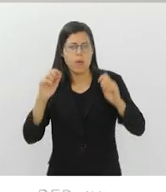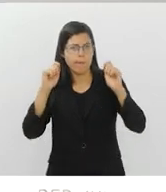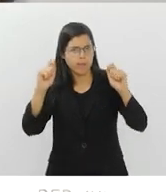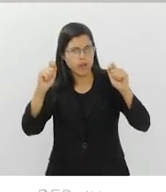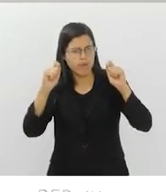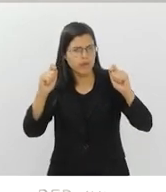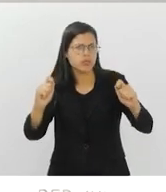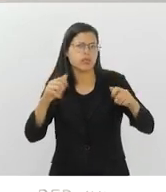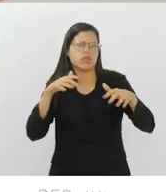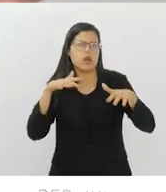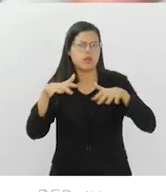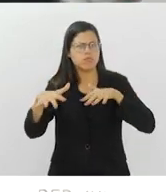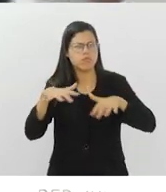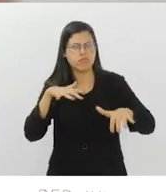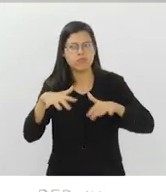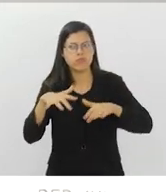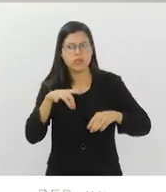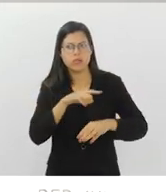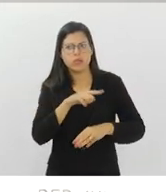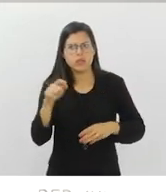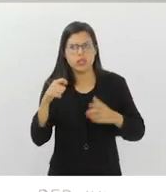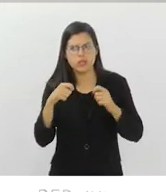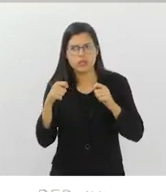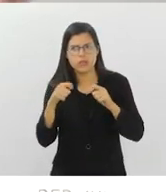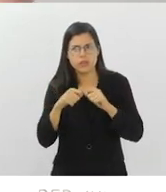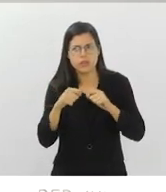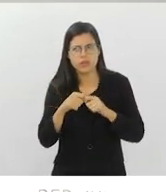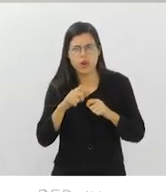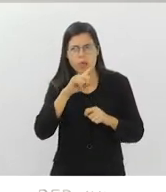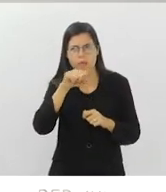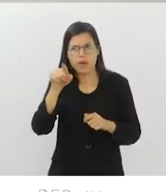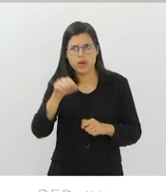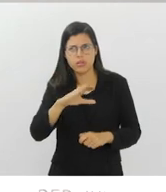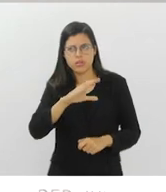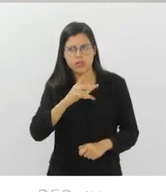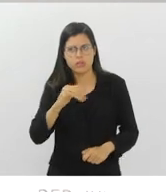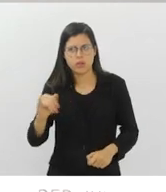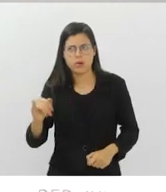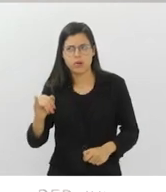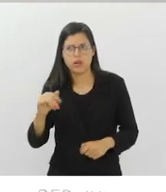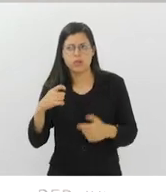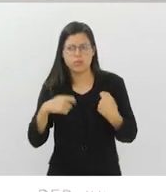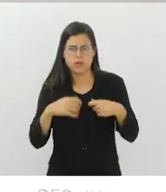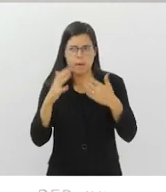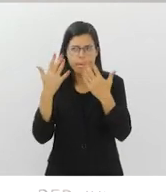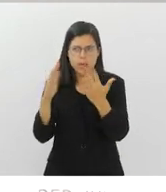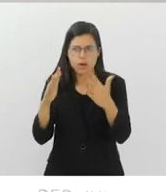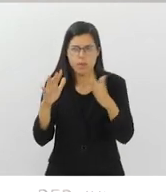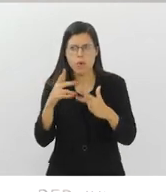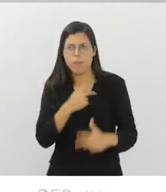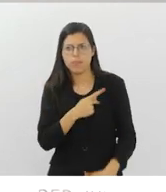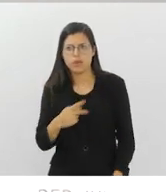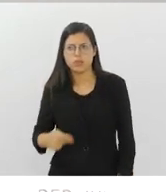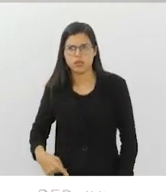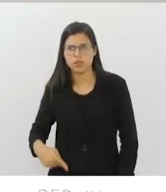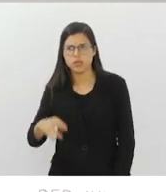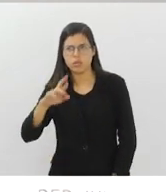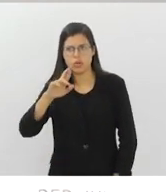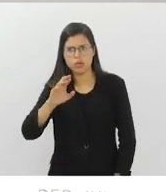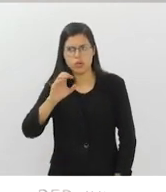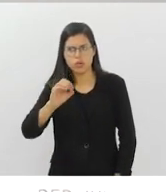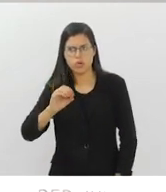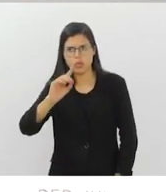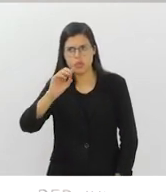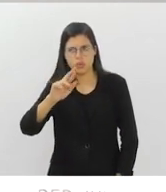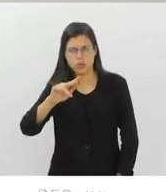tudo que vocês fizeram para cancelar uma CPI. E aqui a gente tem que parabenizar o nosso presidente Rodrigo Bacelar,